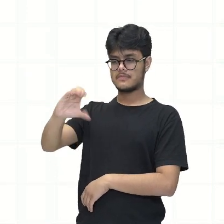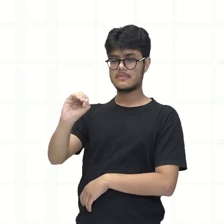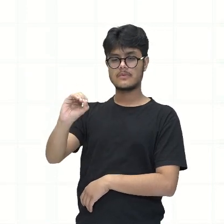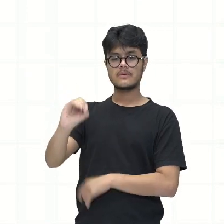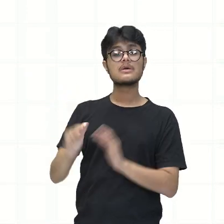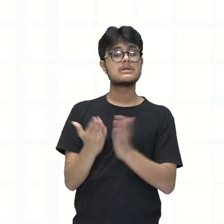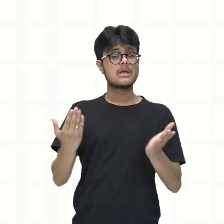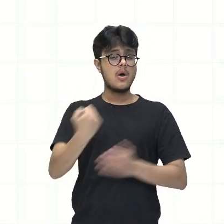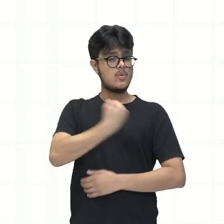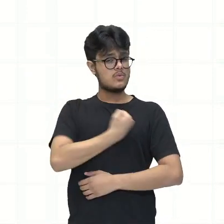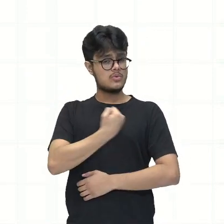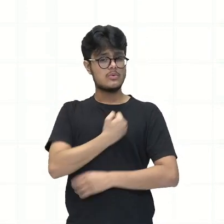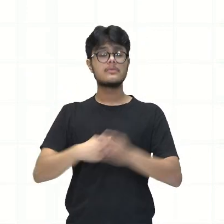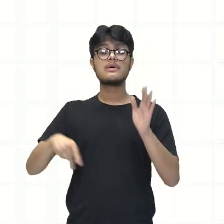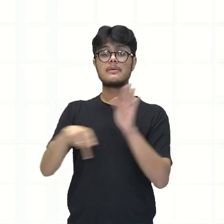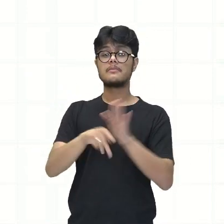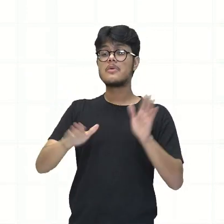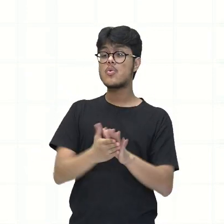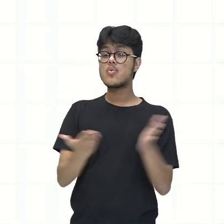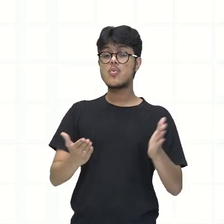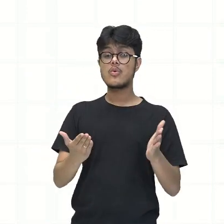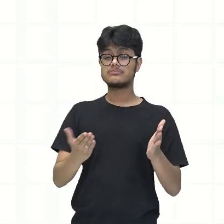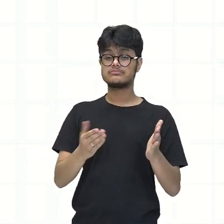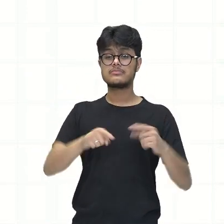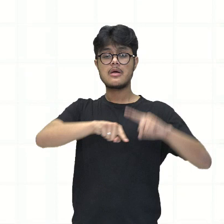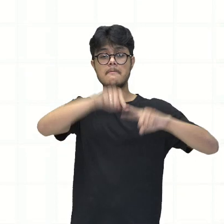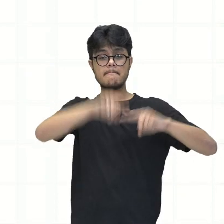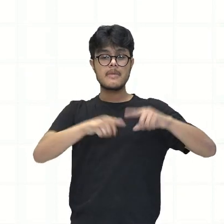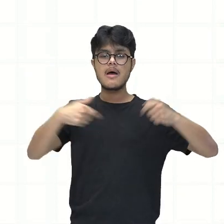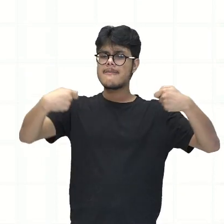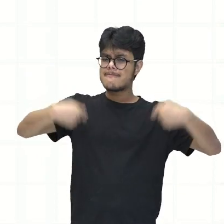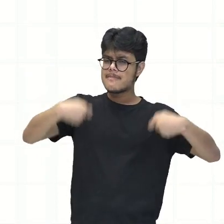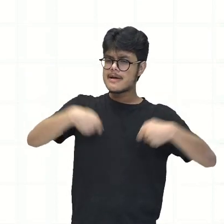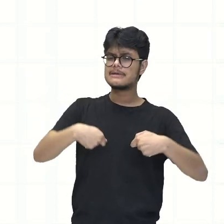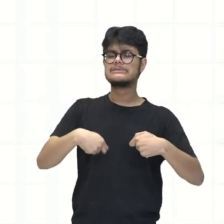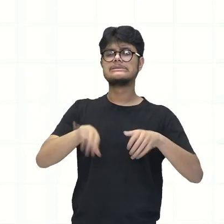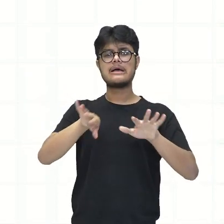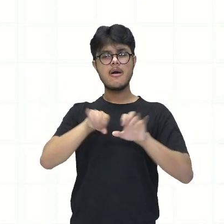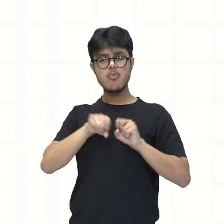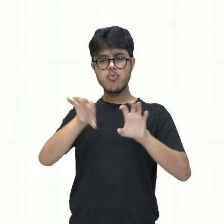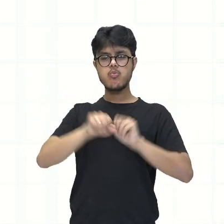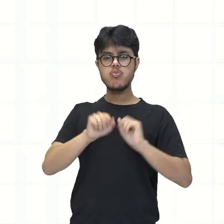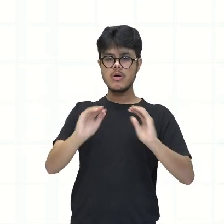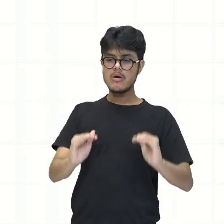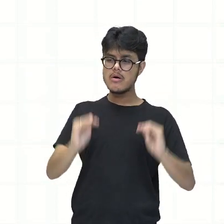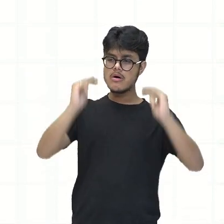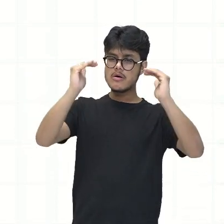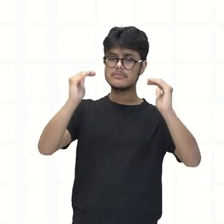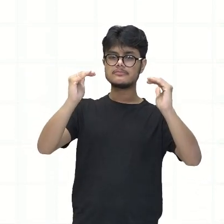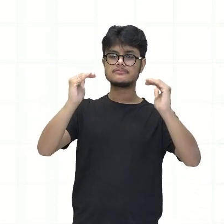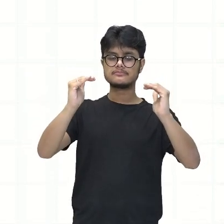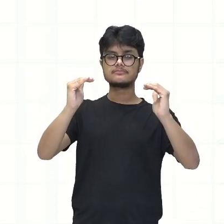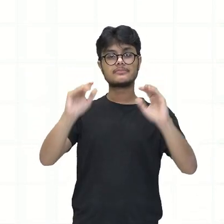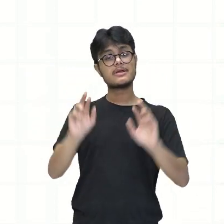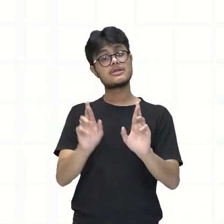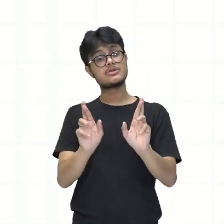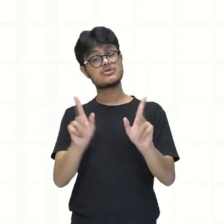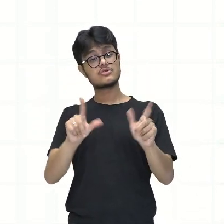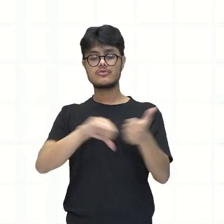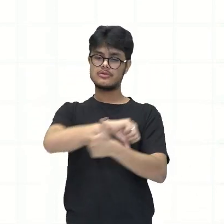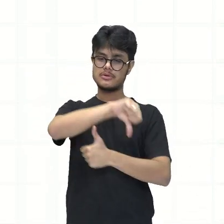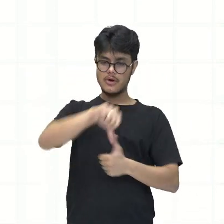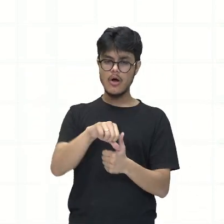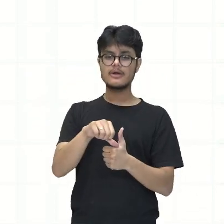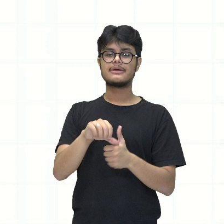representa a quantidade de calor que uma substância precisa receber para que uma unidade de massa altere